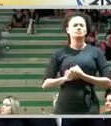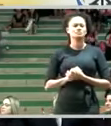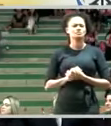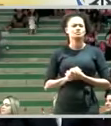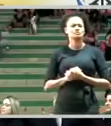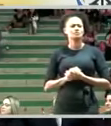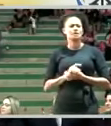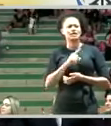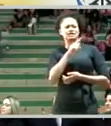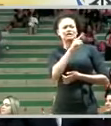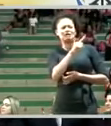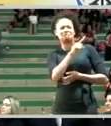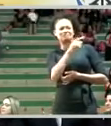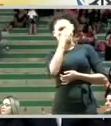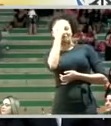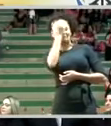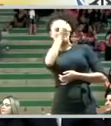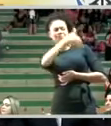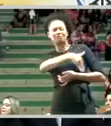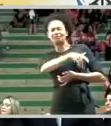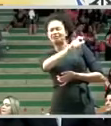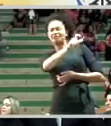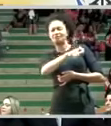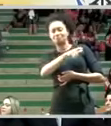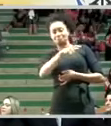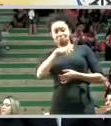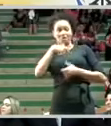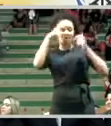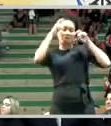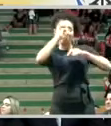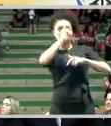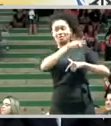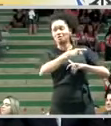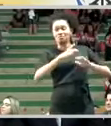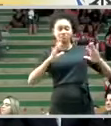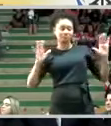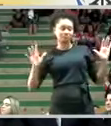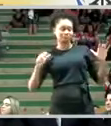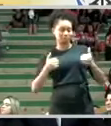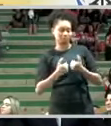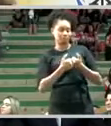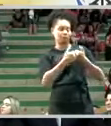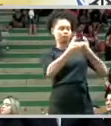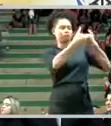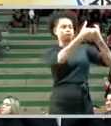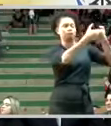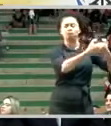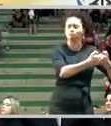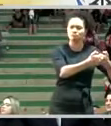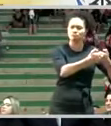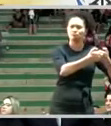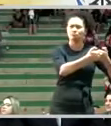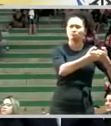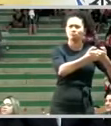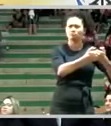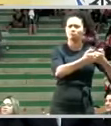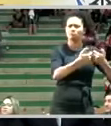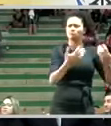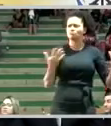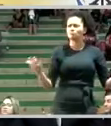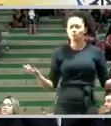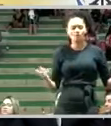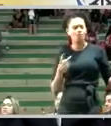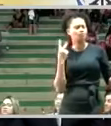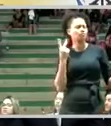Quem mora ali é um Zé Ninguém? É. Bota lá. É o rei que está mandando. Se... vai, leva para lá. "Mas qual é a história